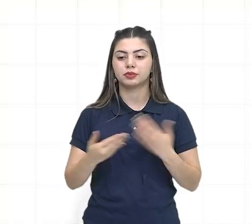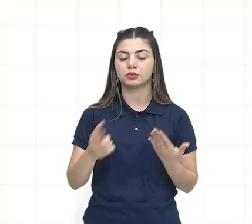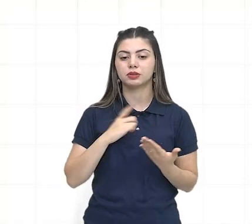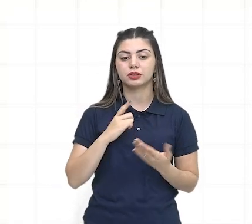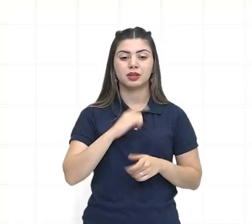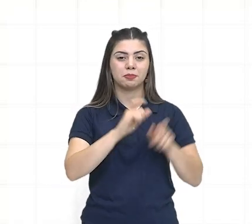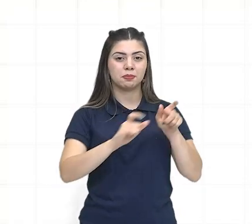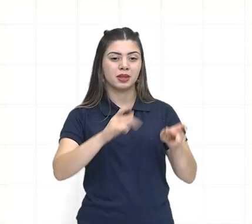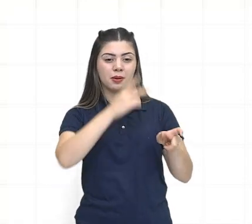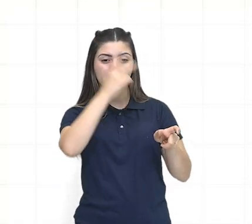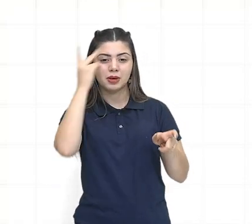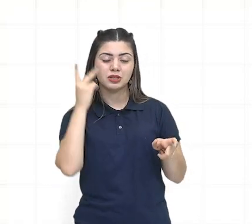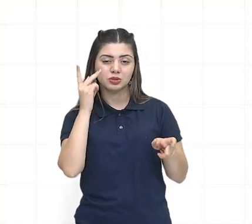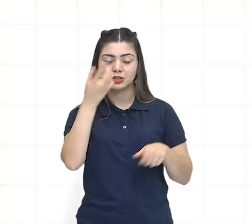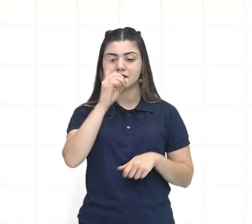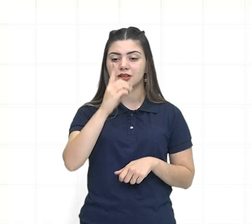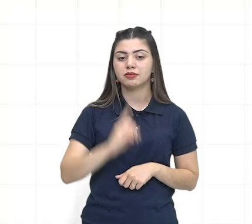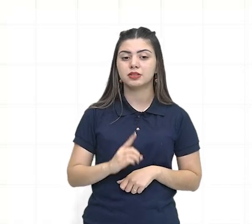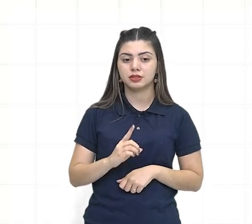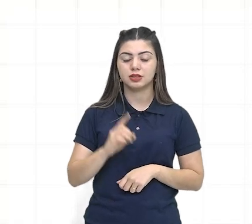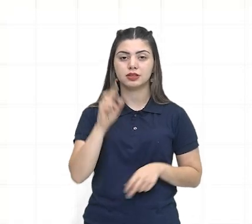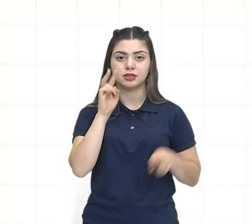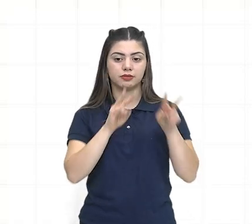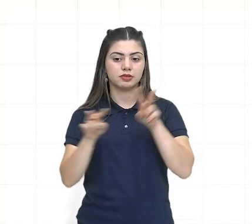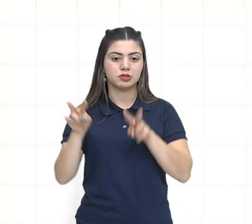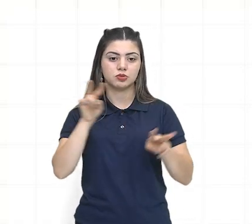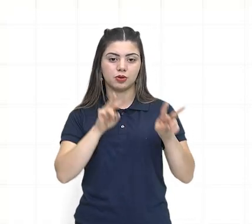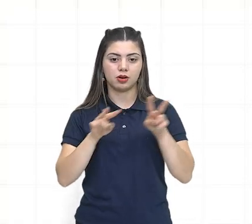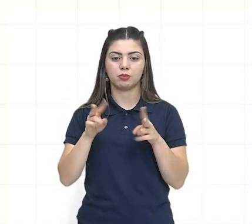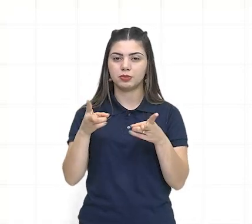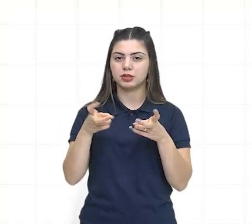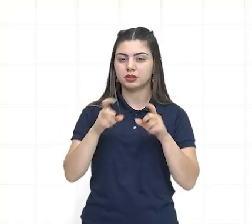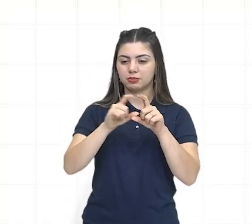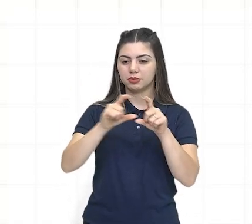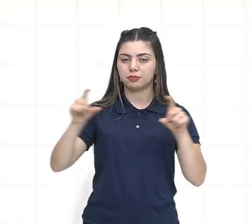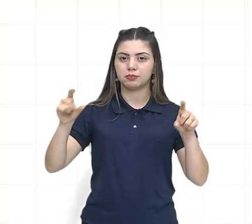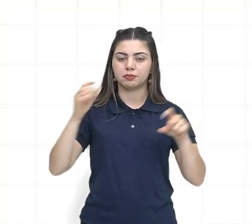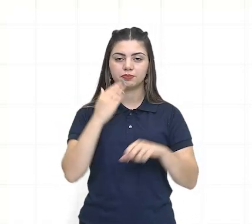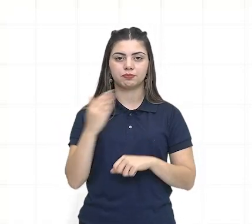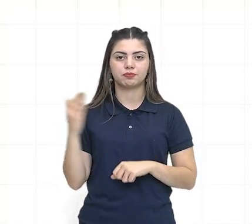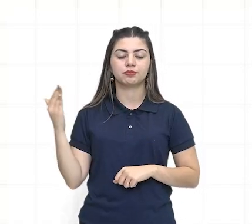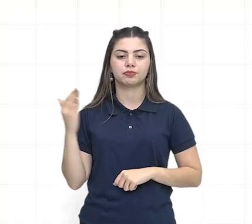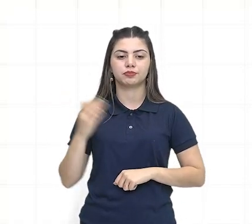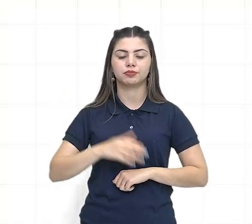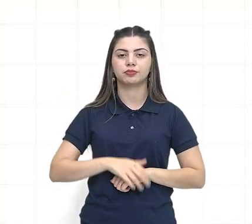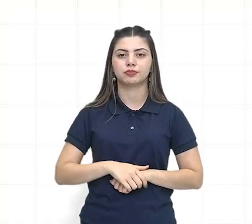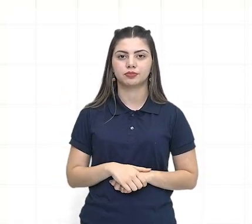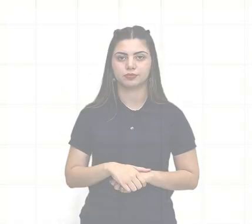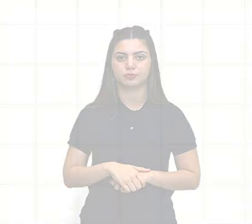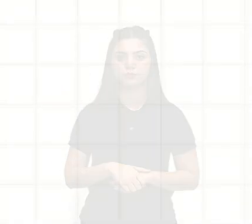pessoas com dificuldade e deficiência visual, né? Aqui, coordenação motora.